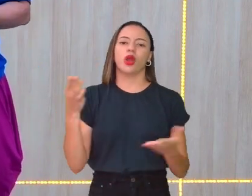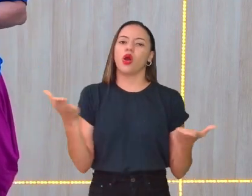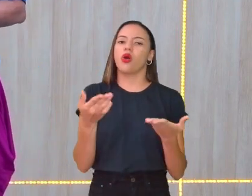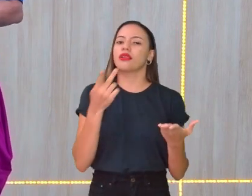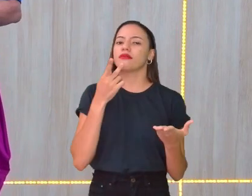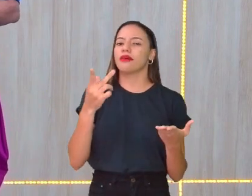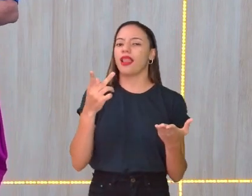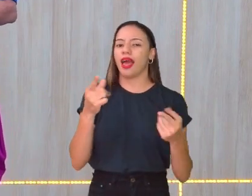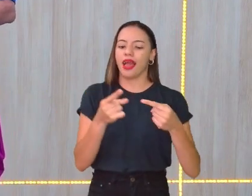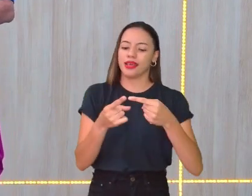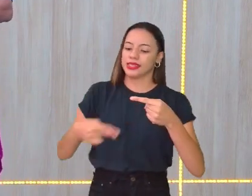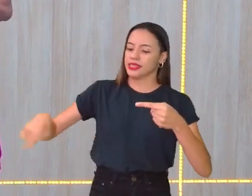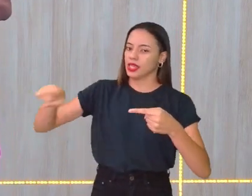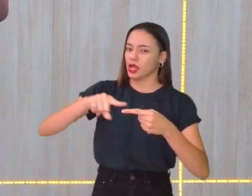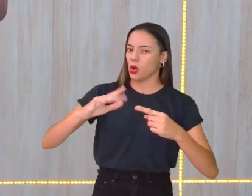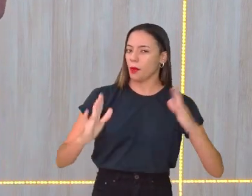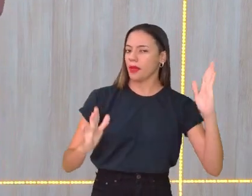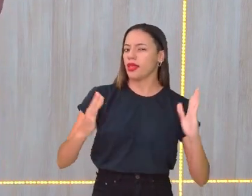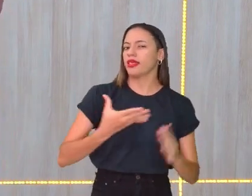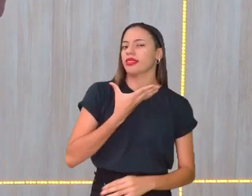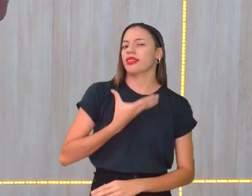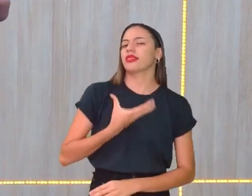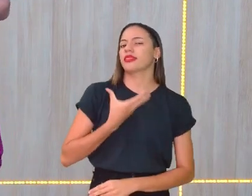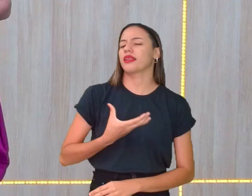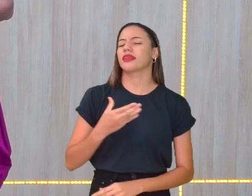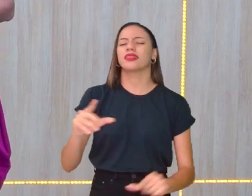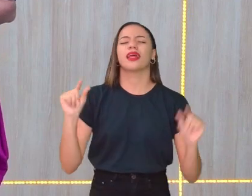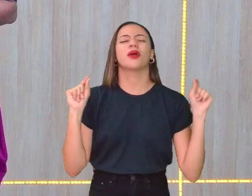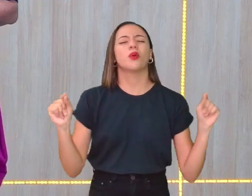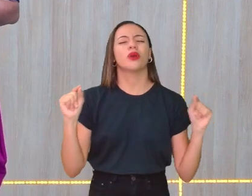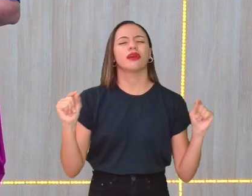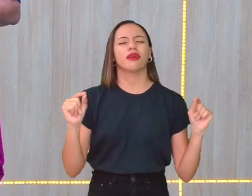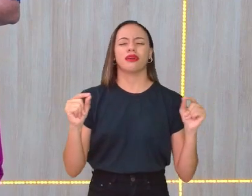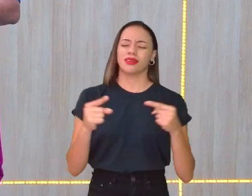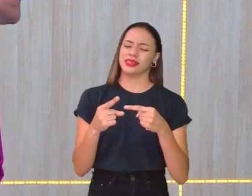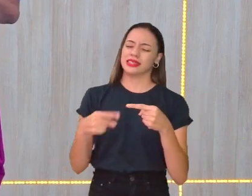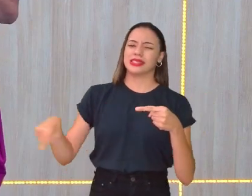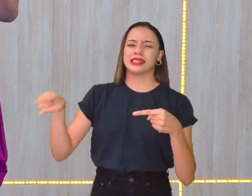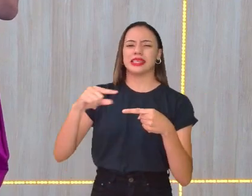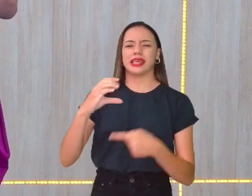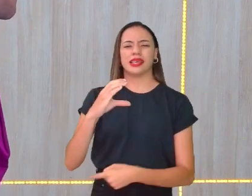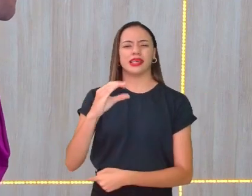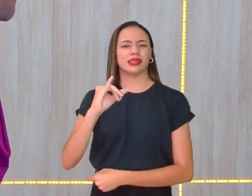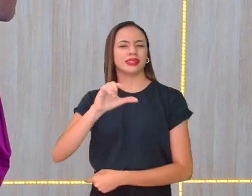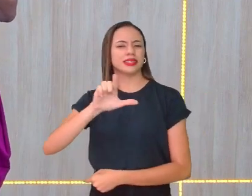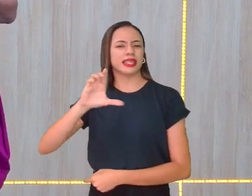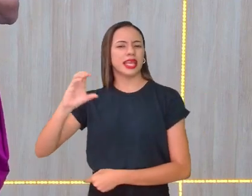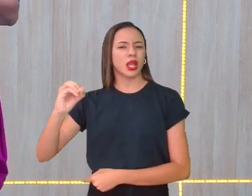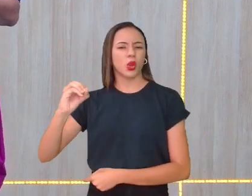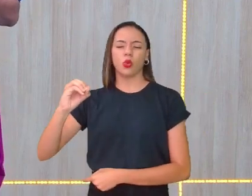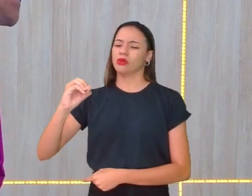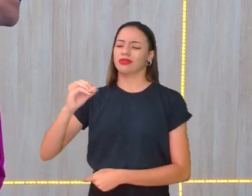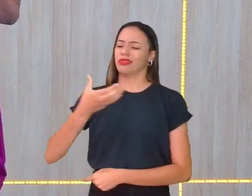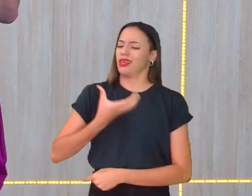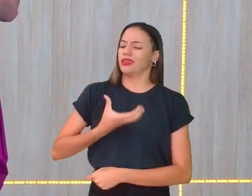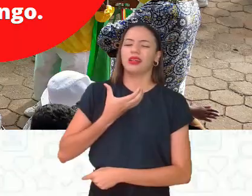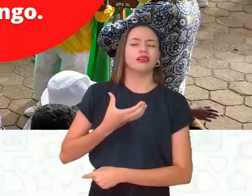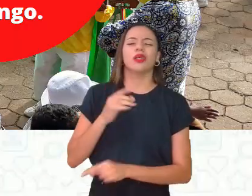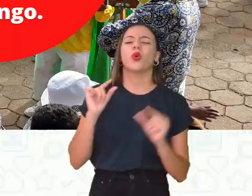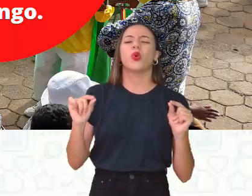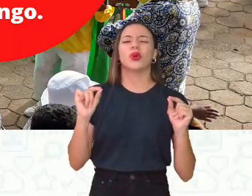ciclo natalino. Tá? O que é esse ciclo natalino? Né? Como é que ele se organiza?